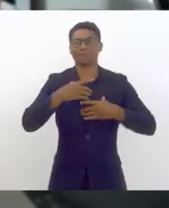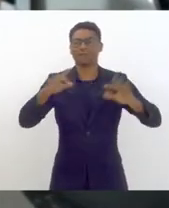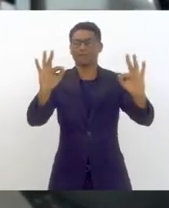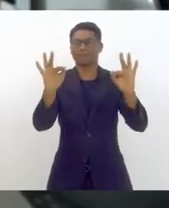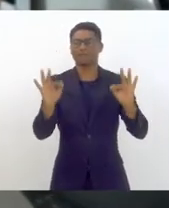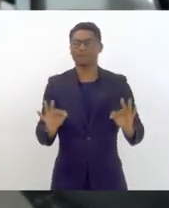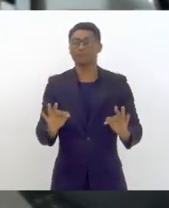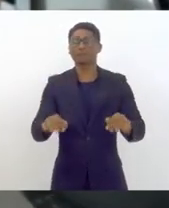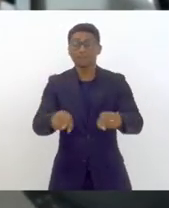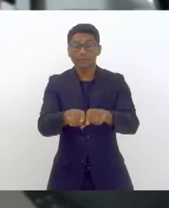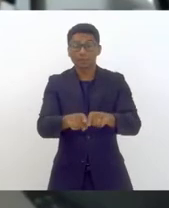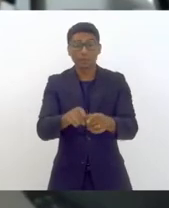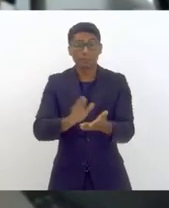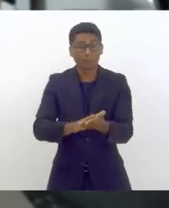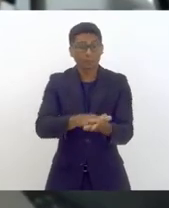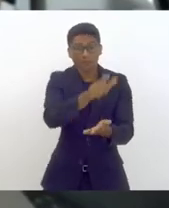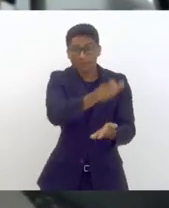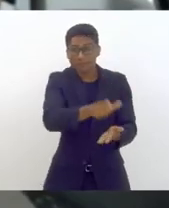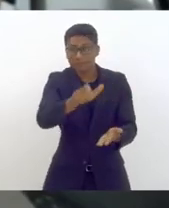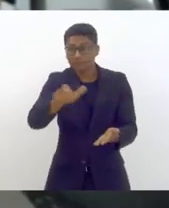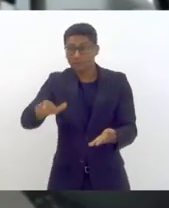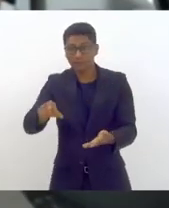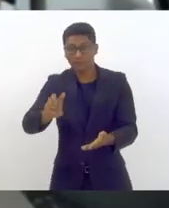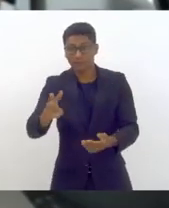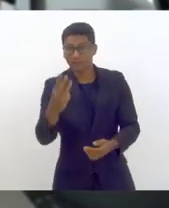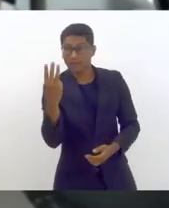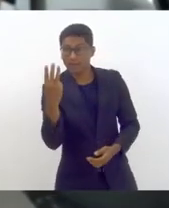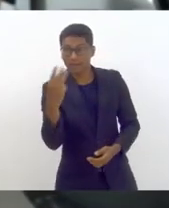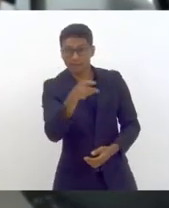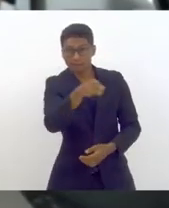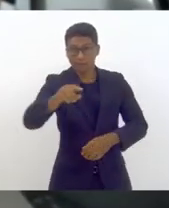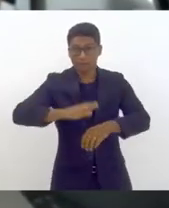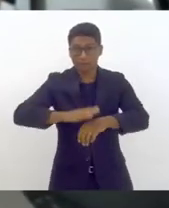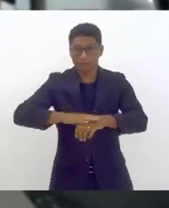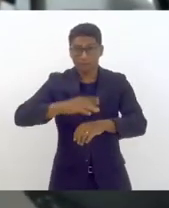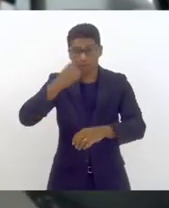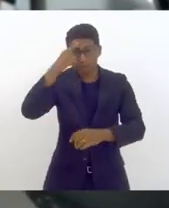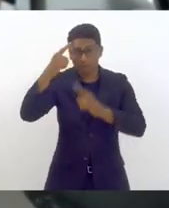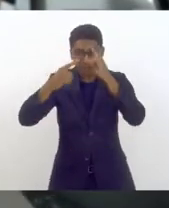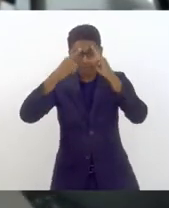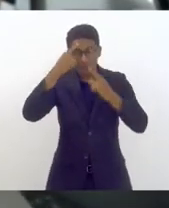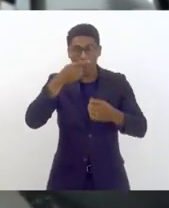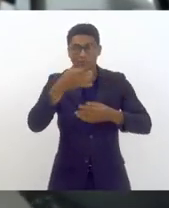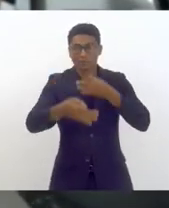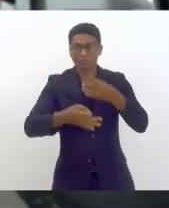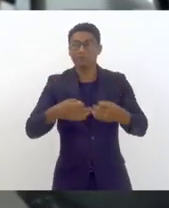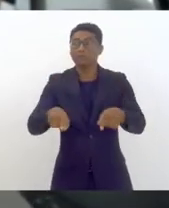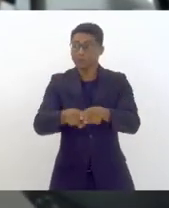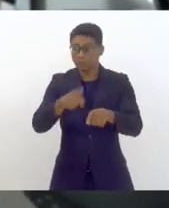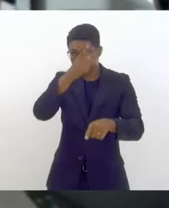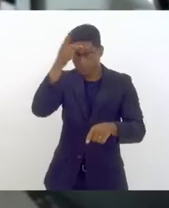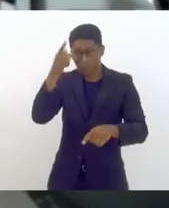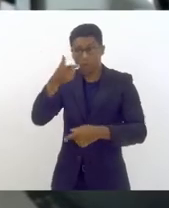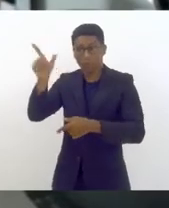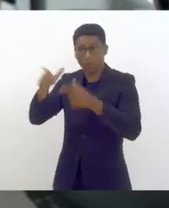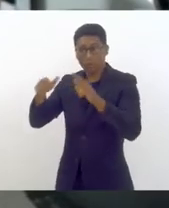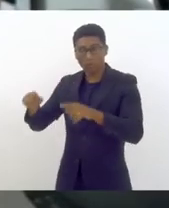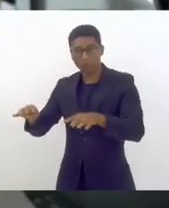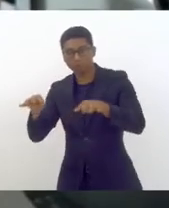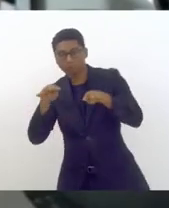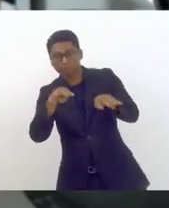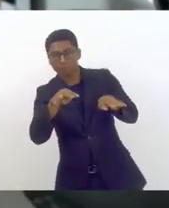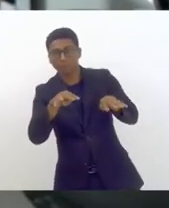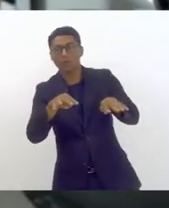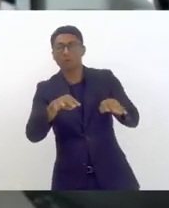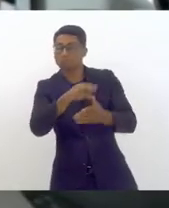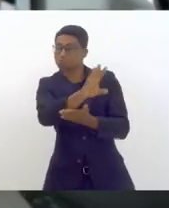aos três aqui autores e que eles possam inspirar muitos outros nesse árduo caminho que é um projeto de lei